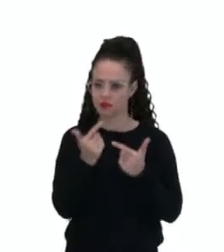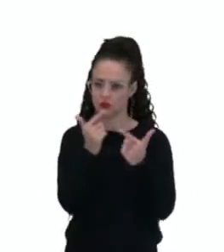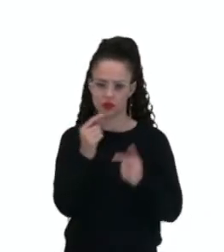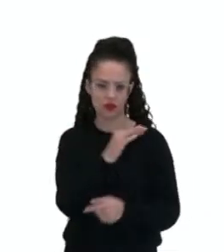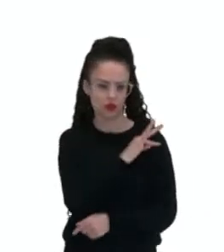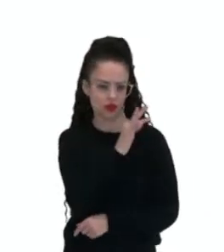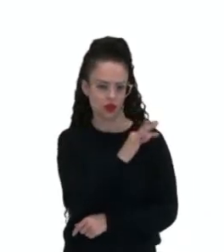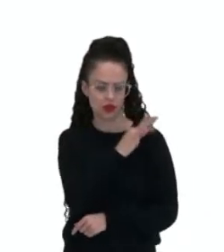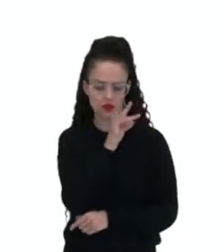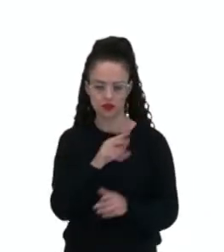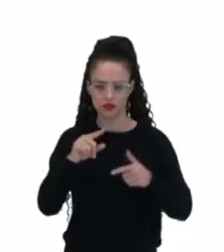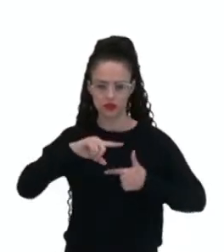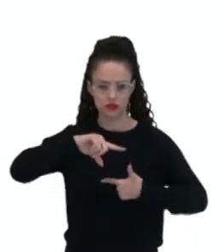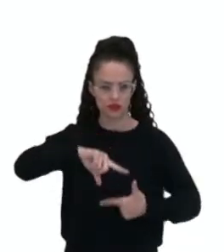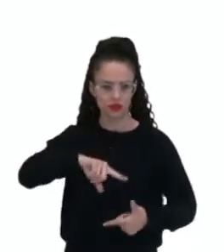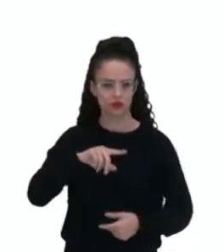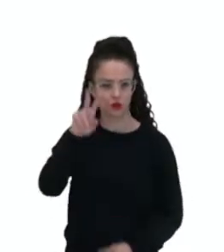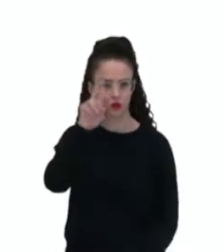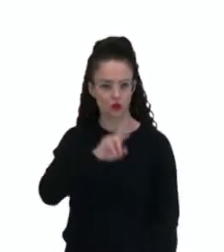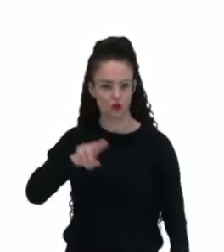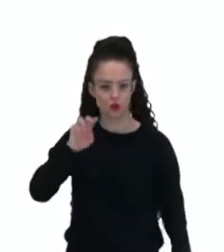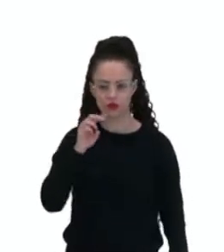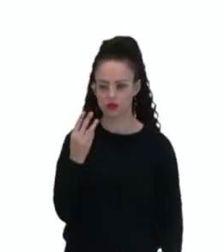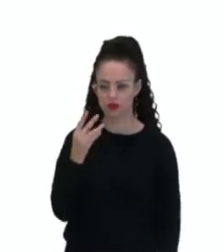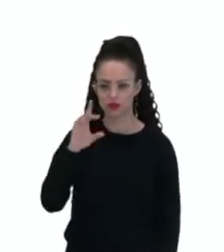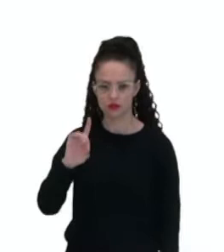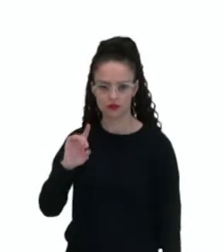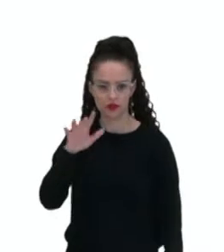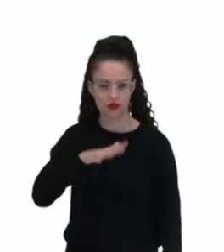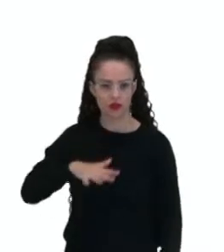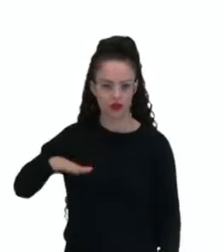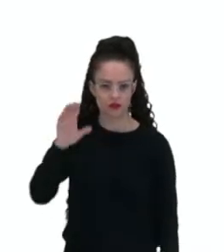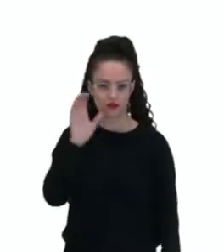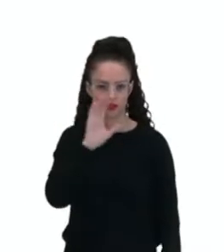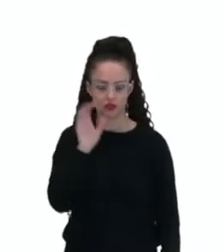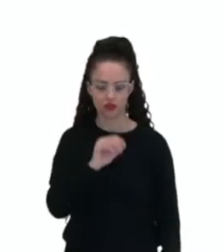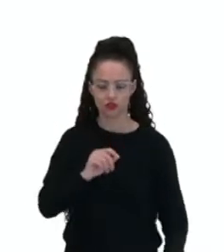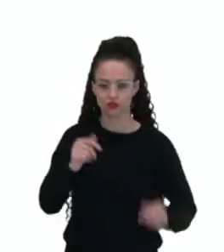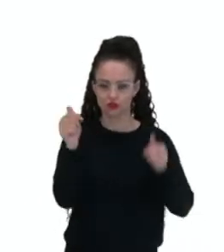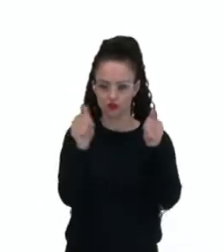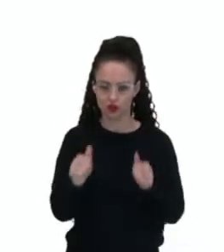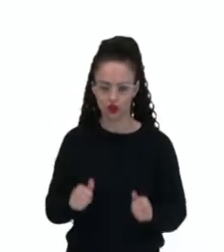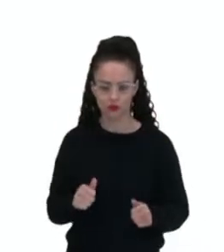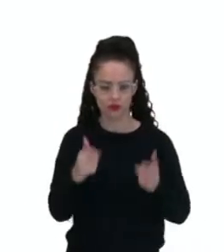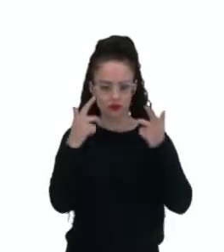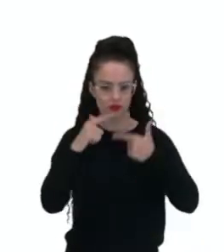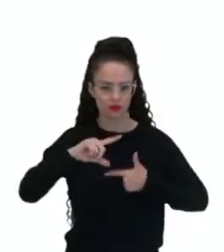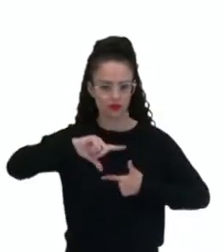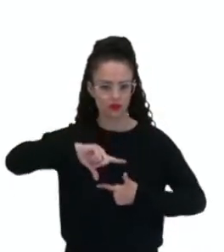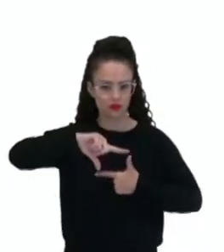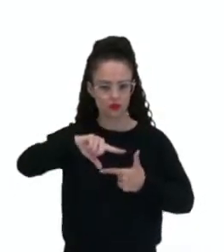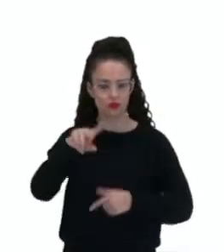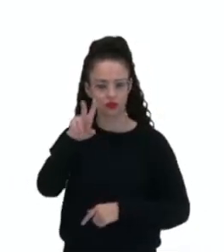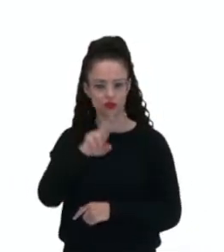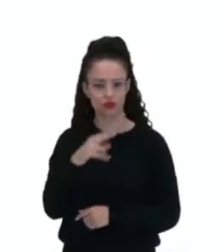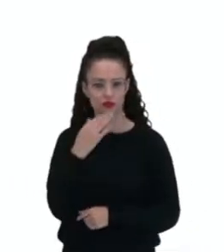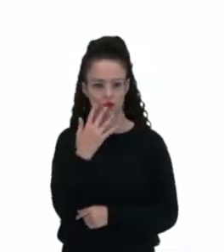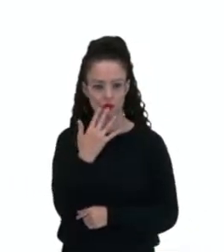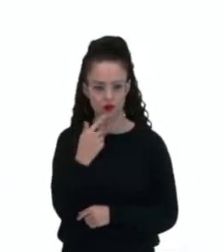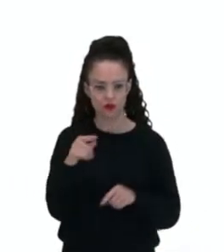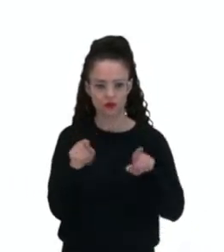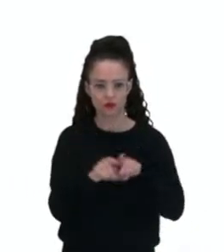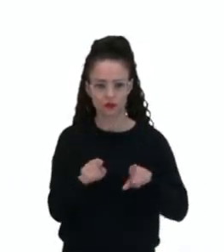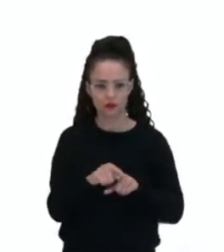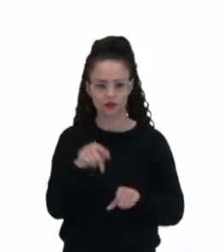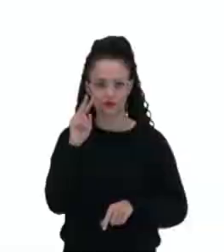tradicionais de representação, uso da perspectiva científica, formas convencionais de composição e de utilização das cores, e pela